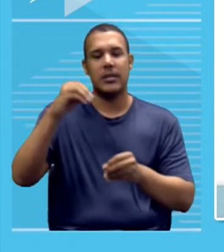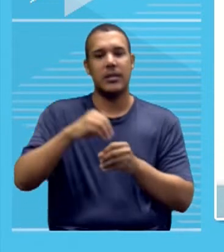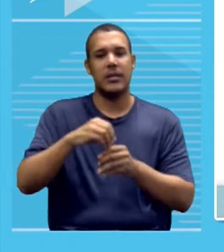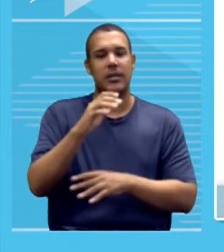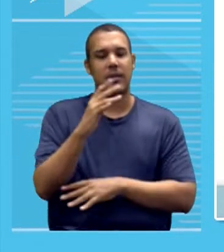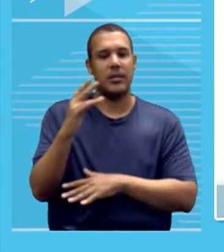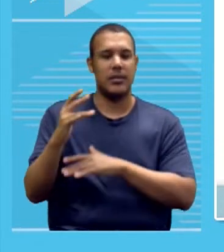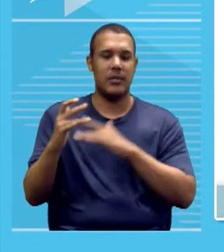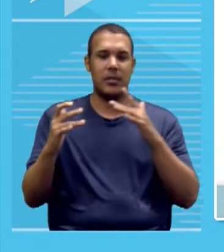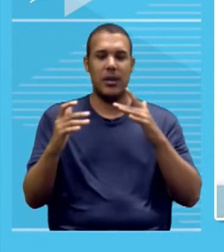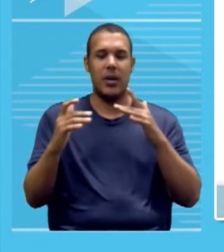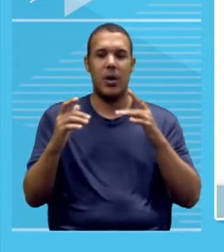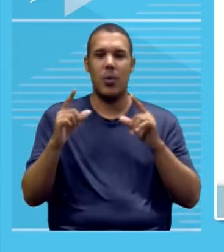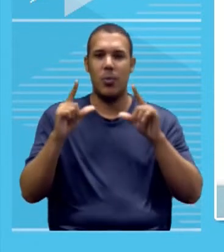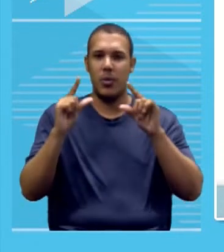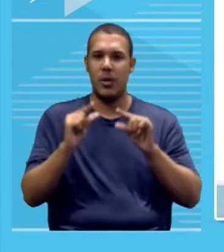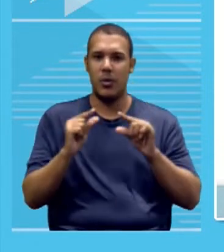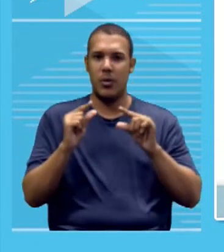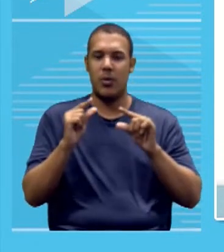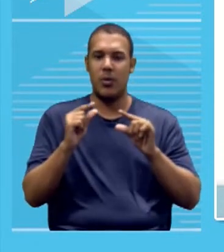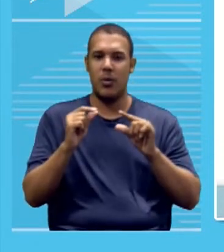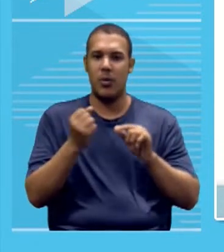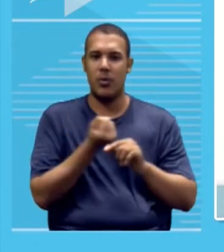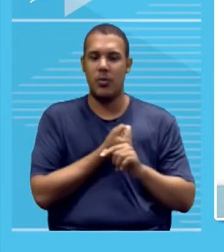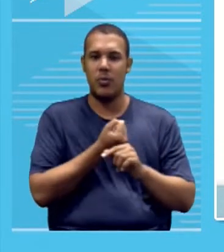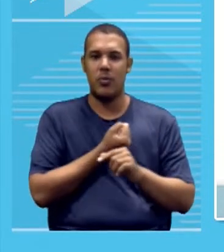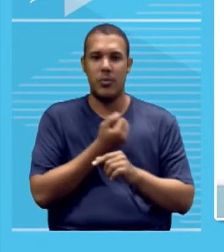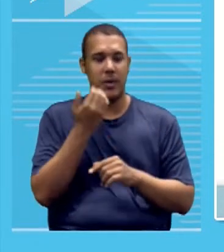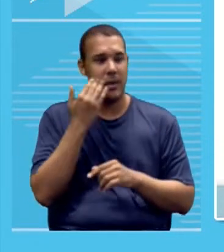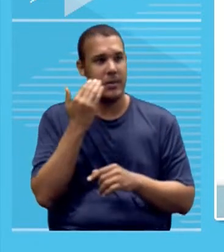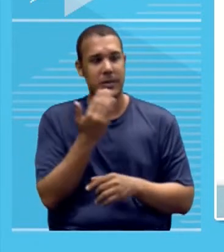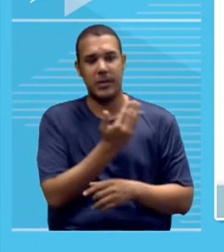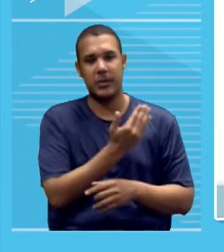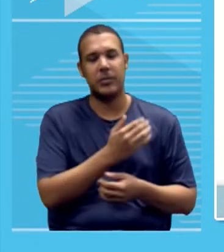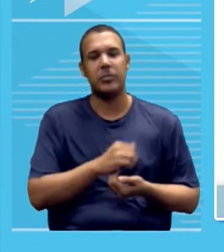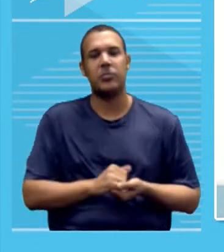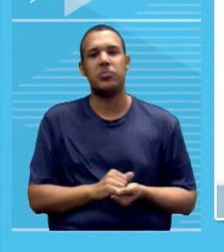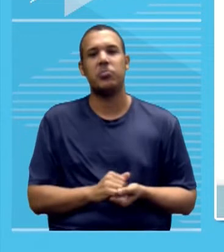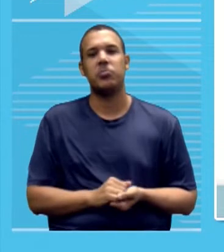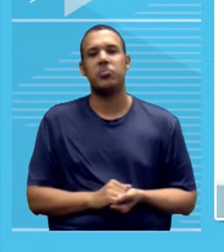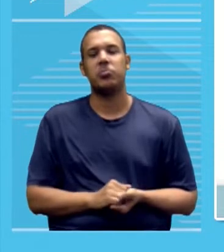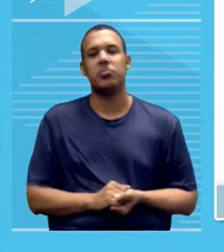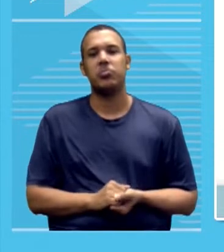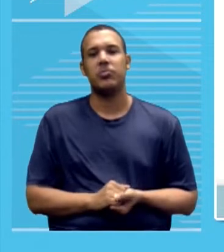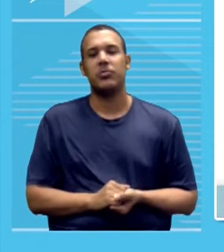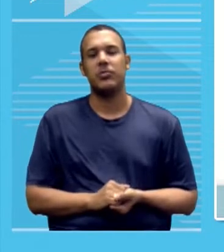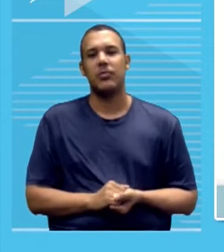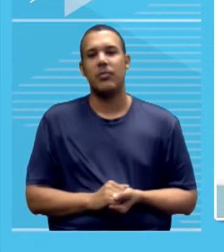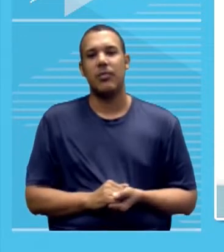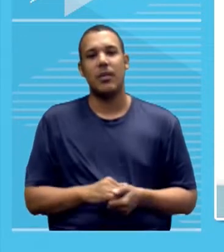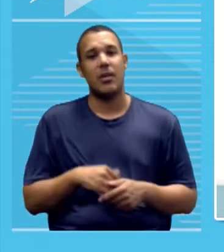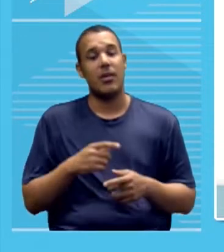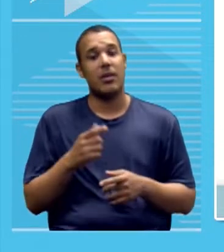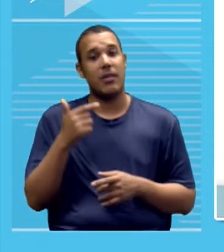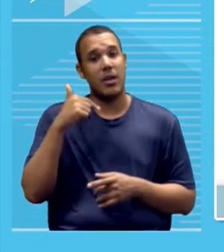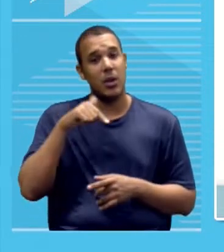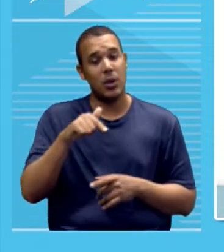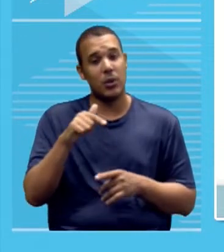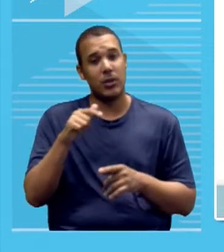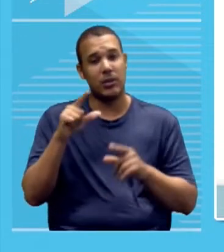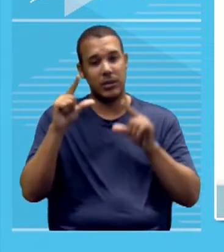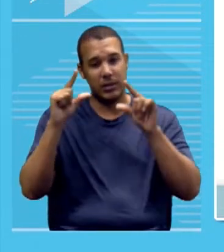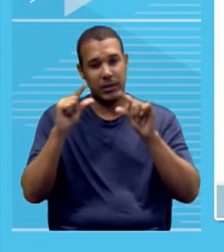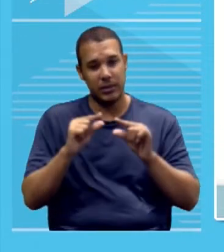o menor valor que a gente vai achar é 1,6 vezes 10 a menos 19. Quando você vai para cargas menores que essas, são